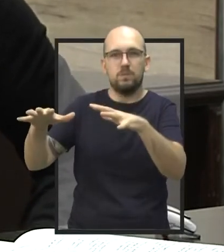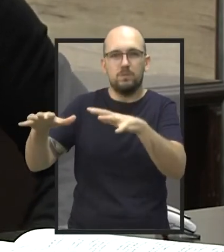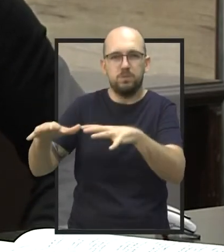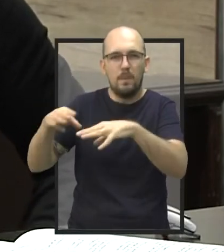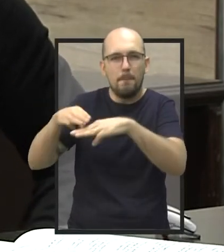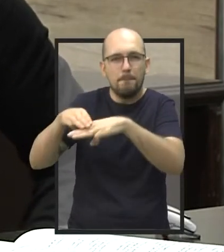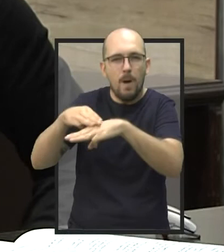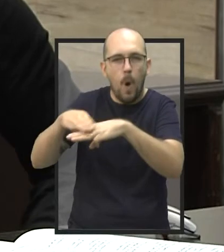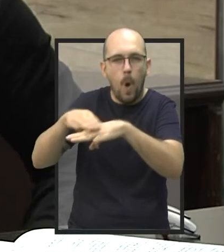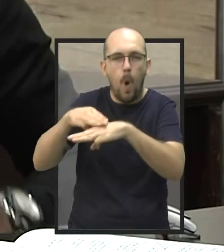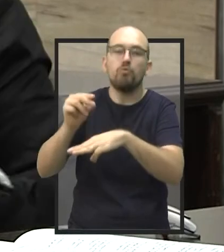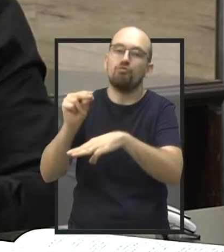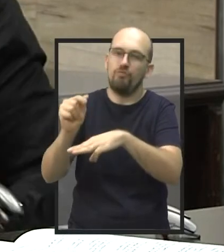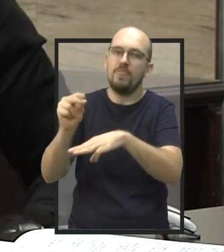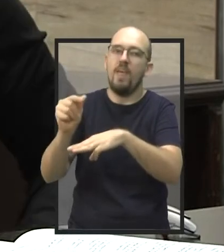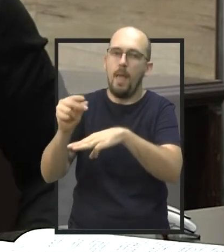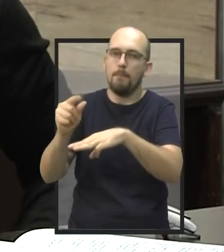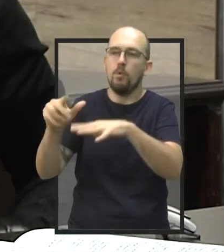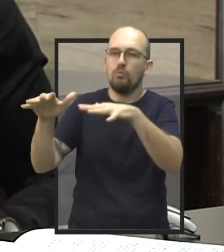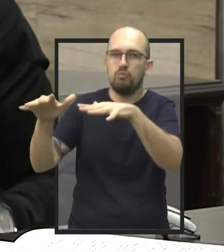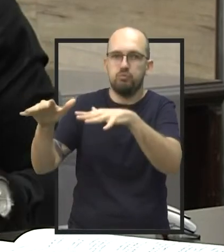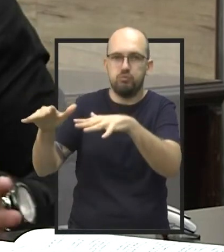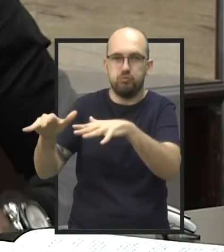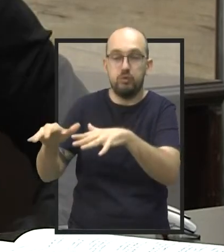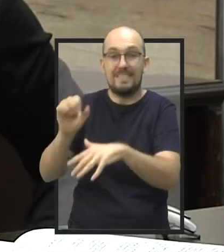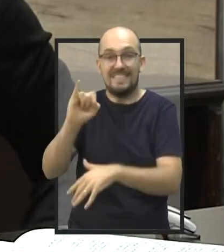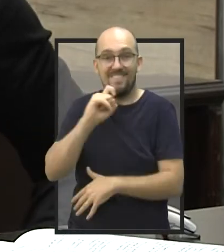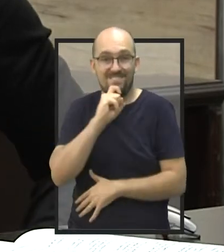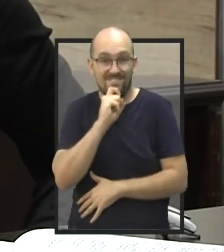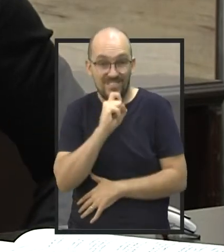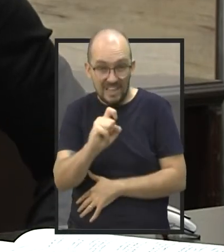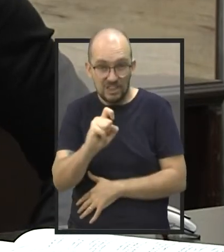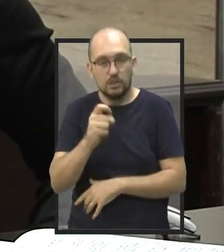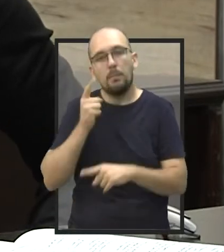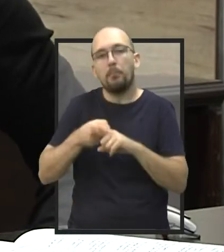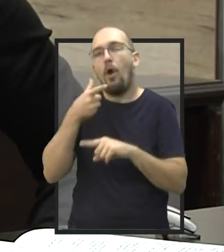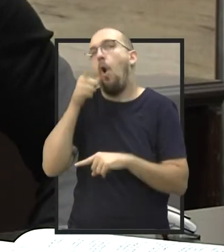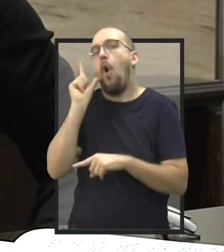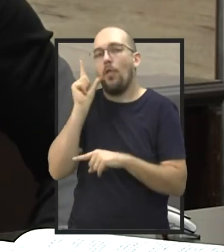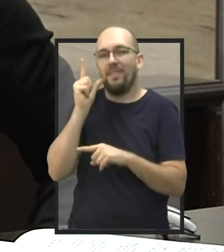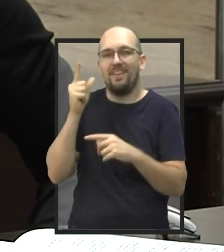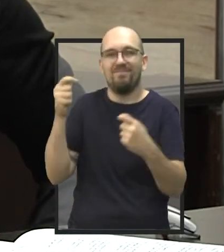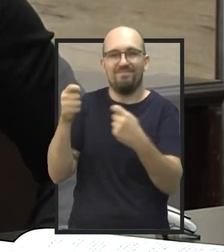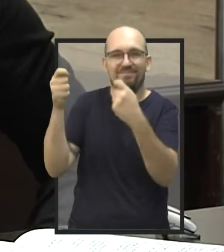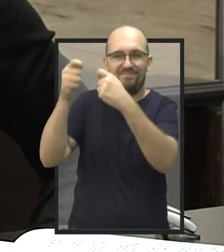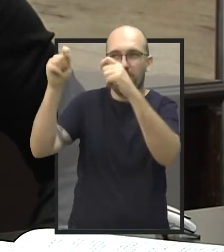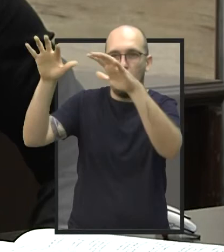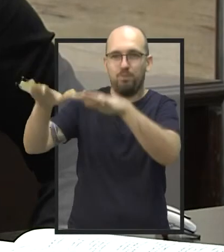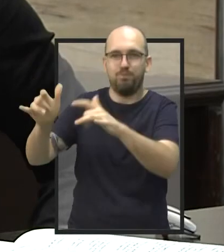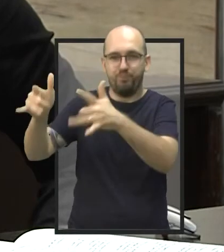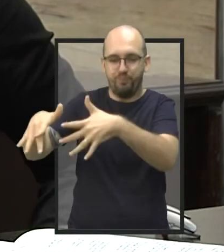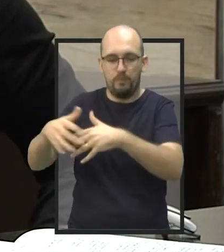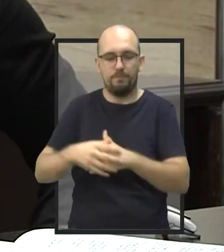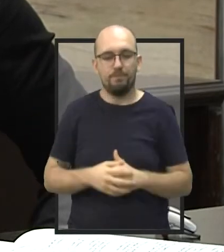ela está verde, é que foi de um dia para o outro. Então assim, está tendo esse caminhão, a gente está